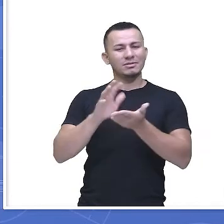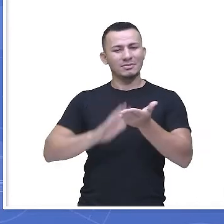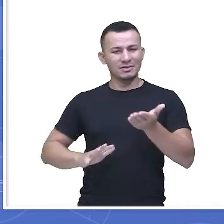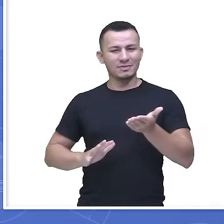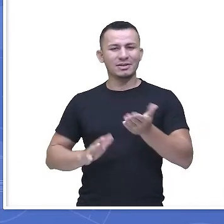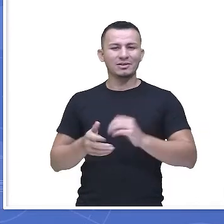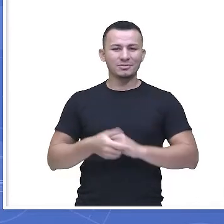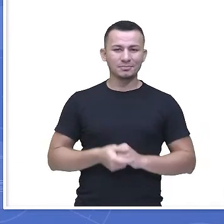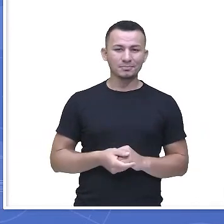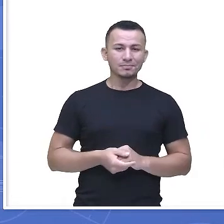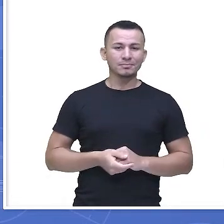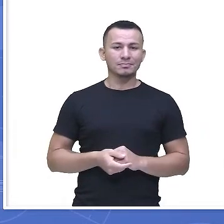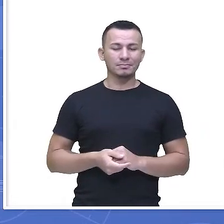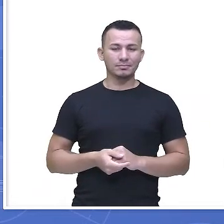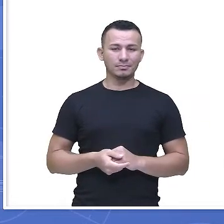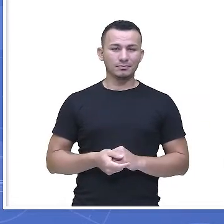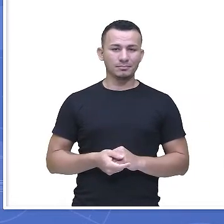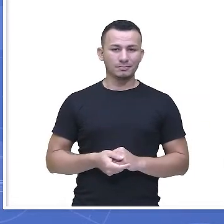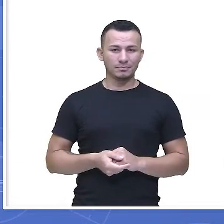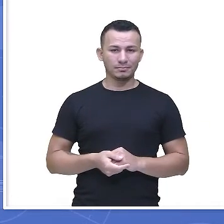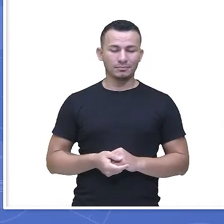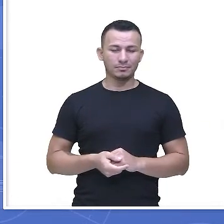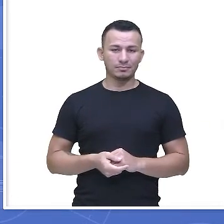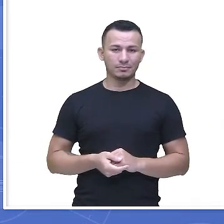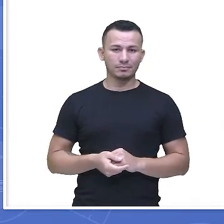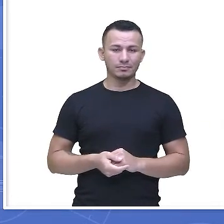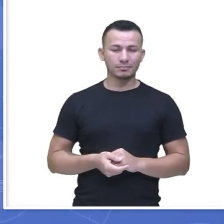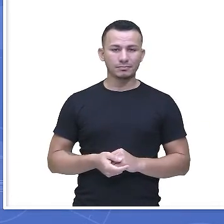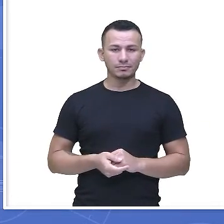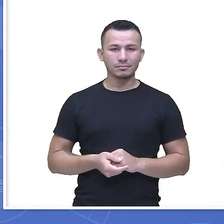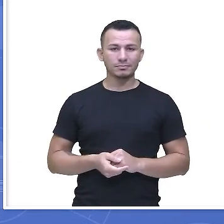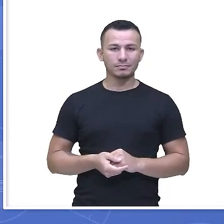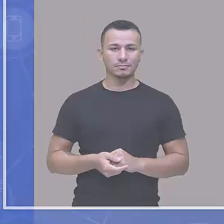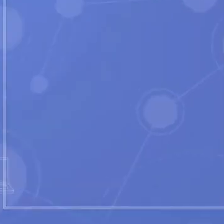dinâmica local interativa.